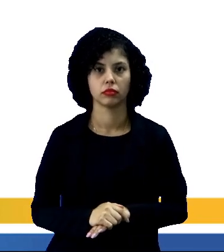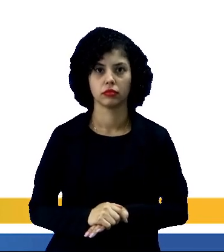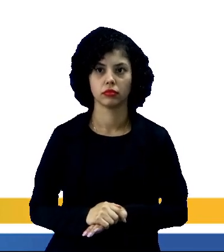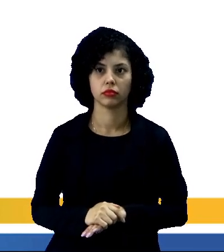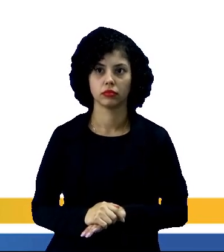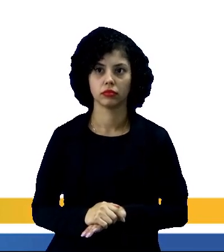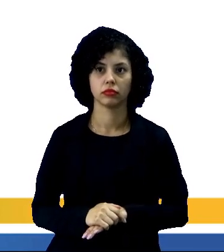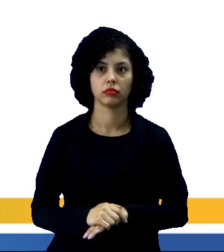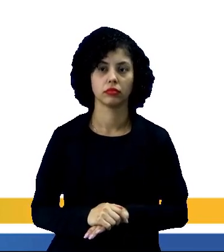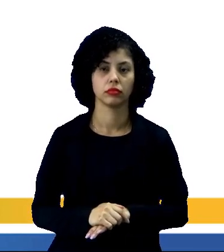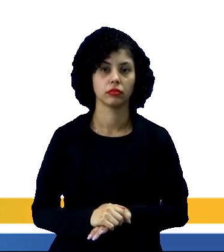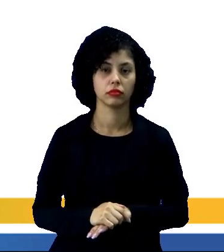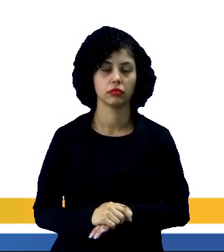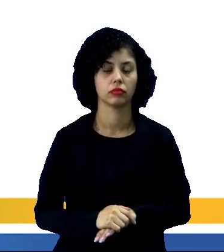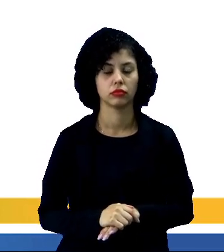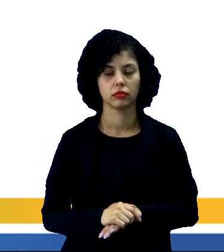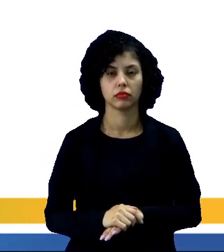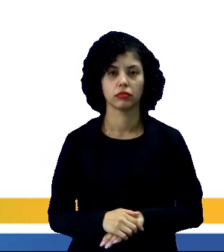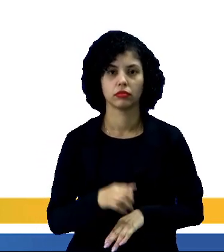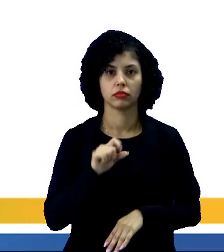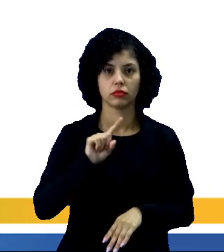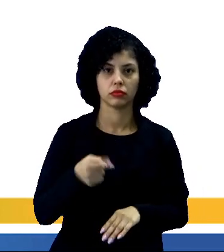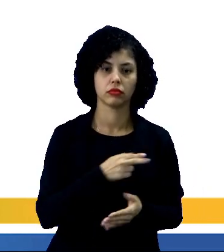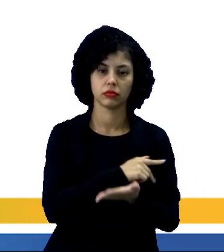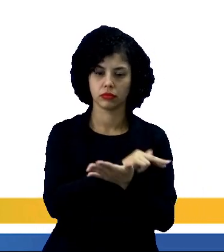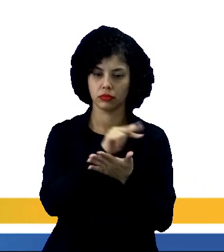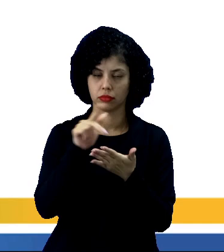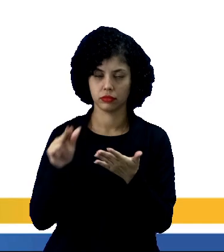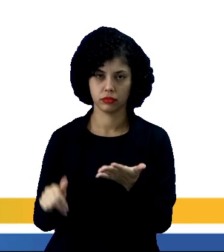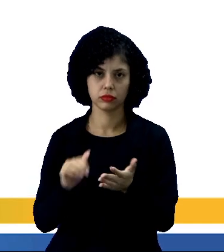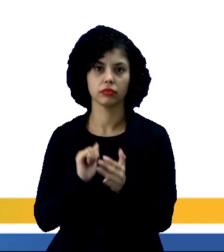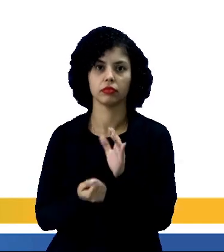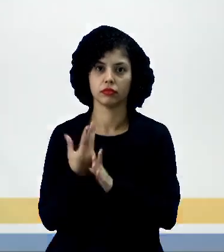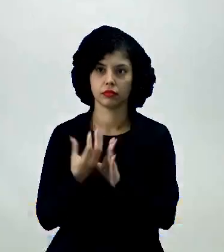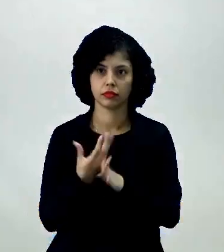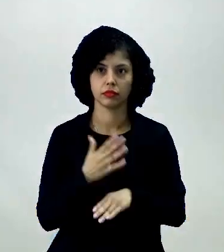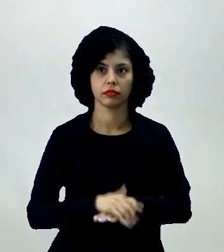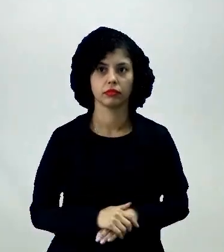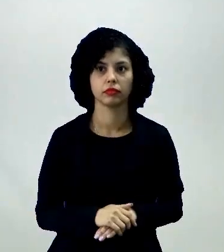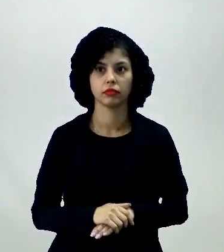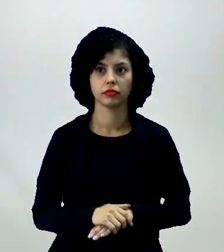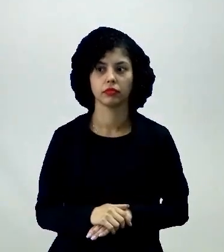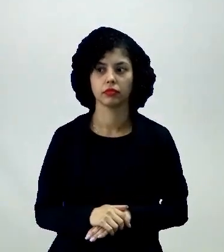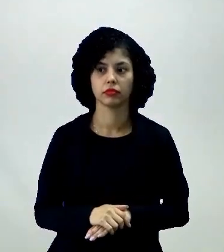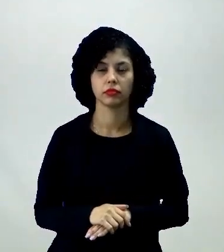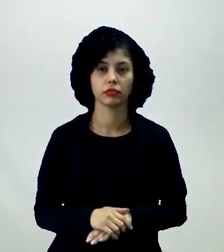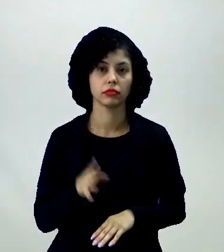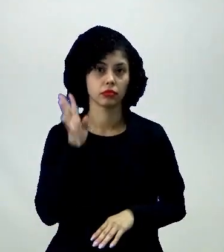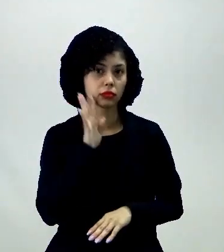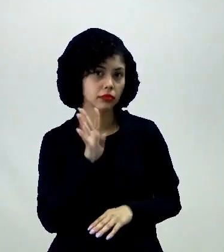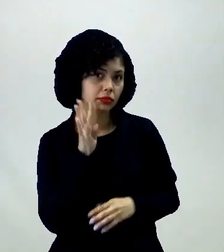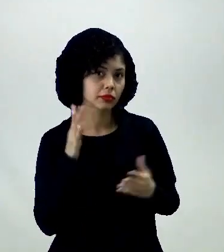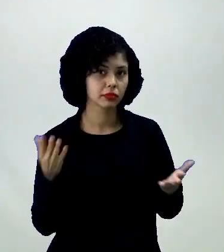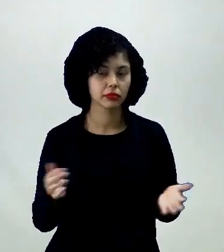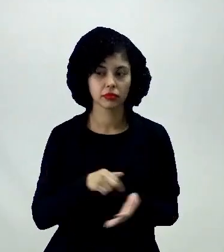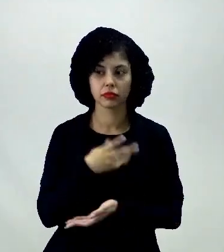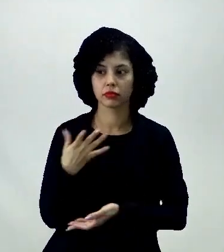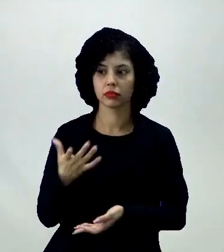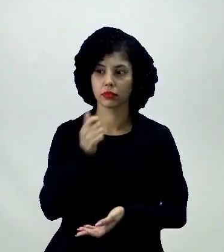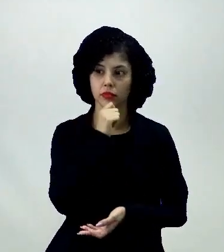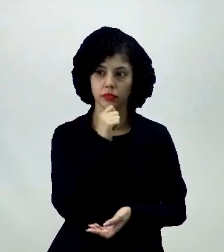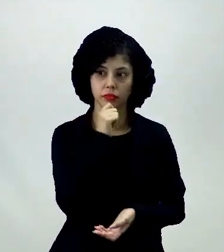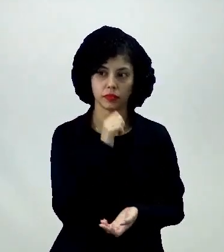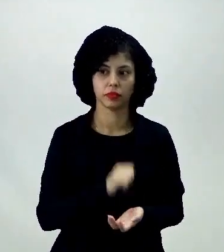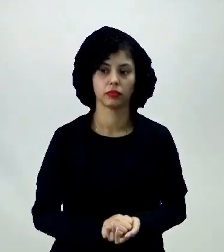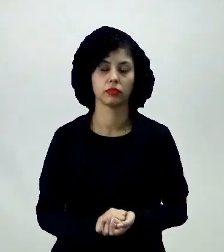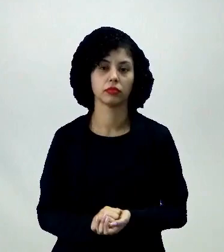e entre 1 milhão e 1 milhão e 500 mil rolos de pianolas produzidos. Olha só quantas, né,